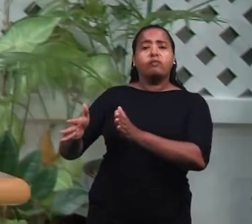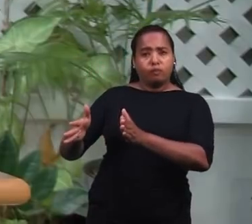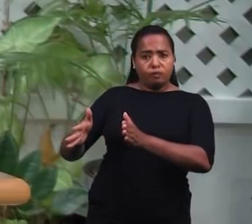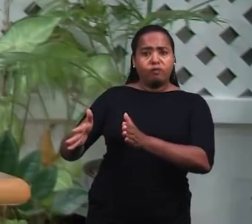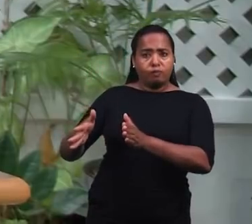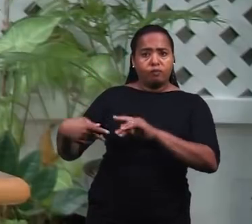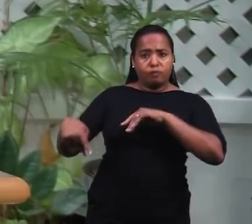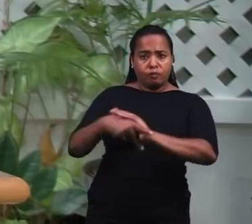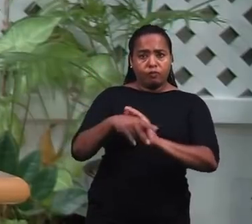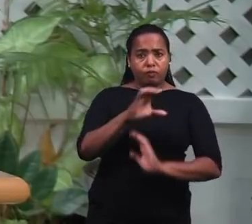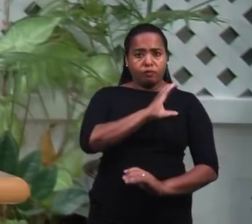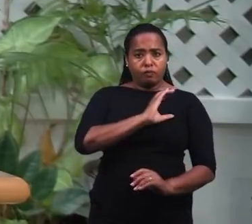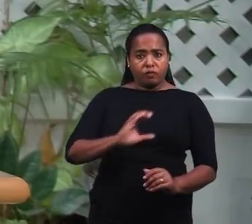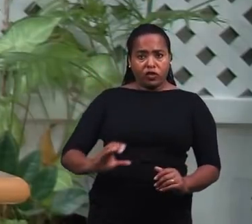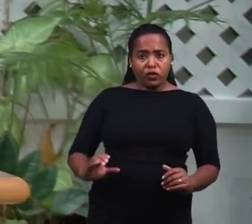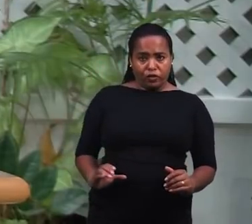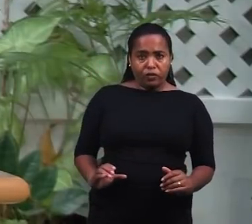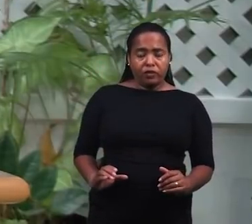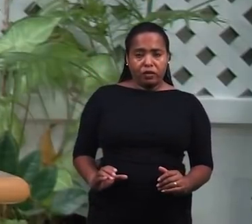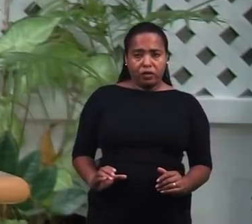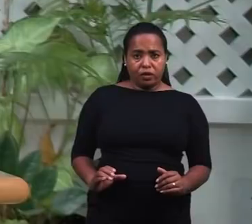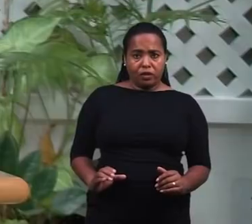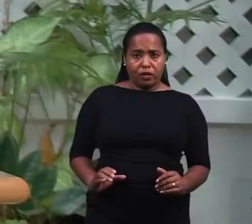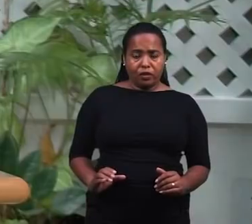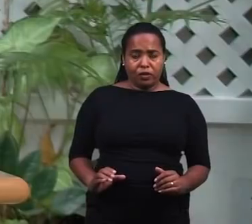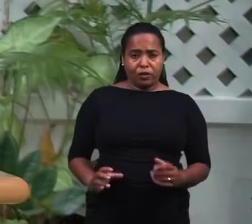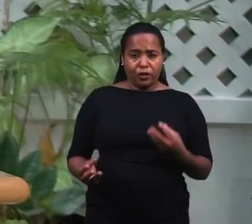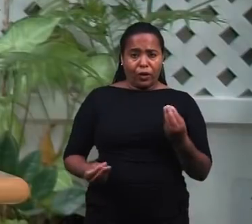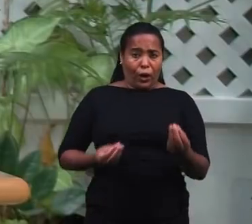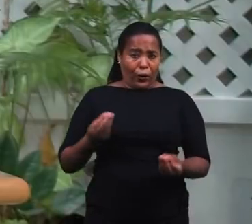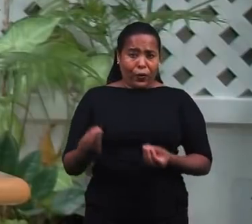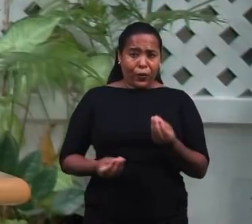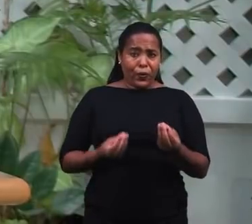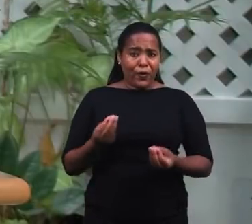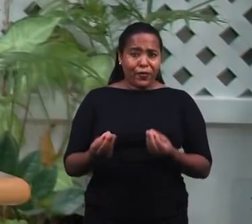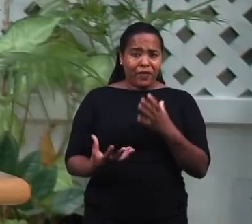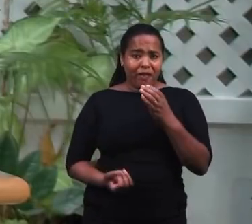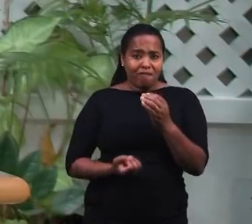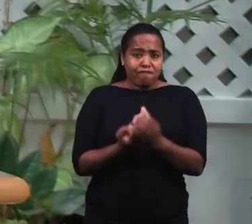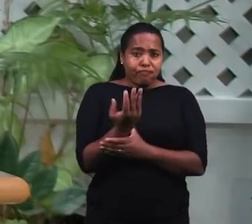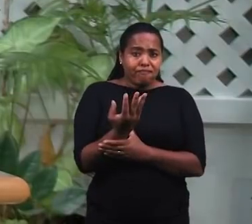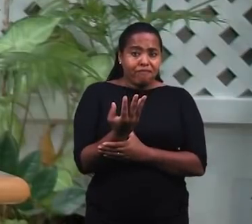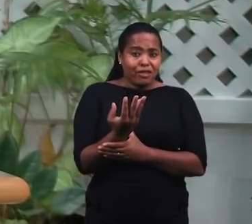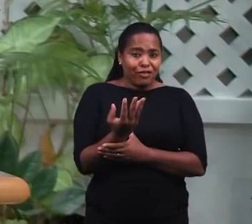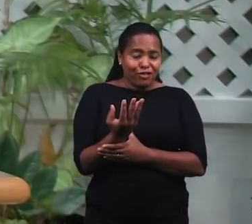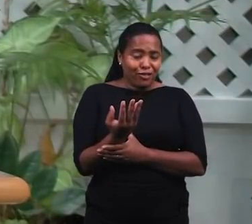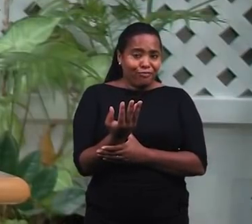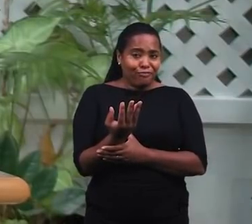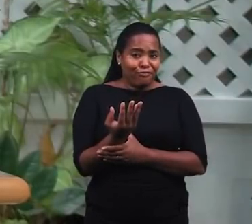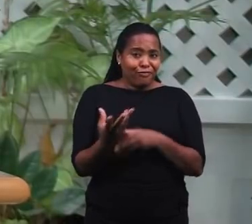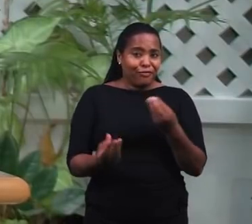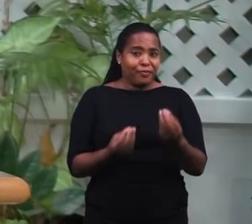de Cristo, que foi comprada